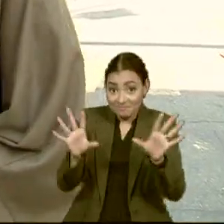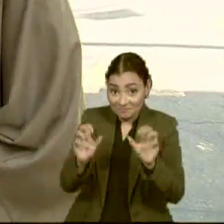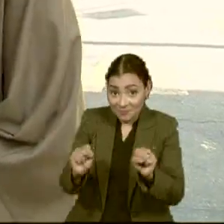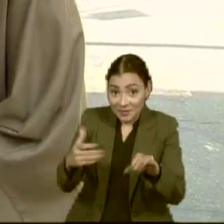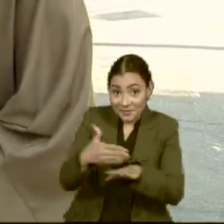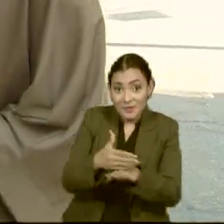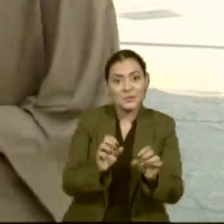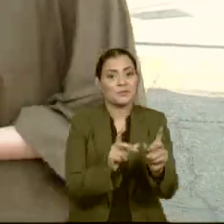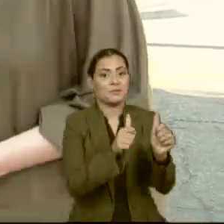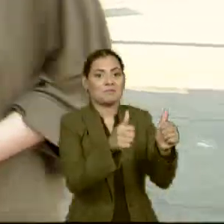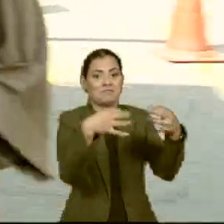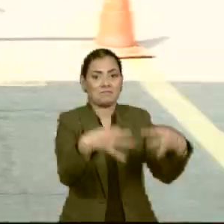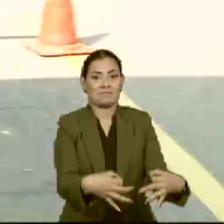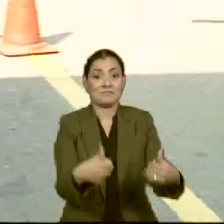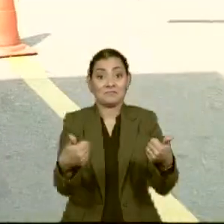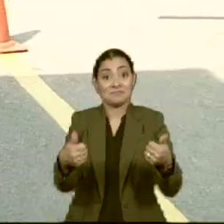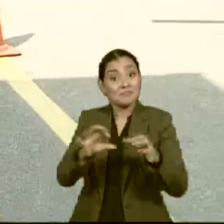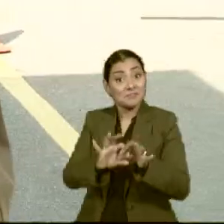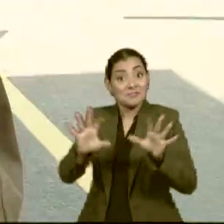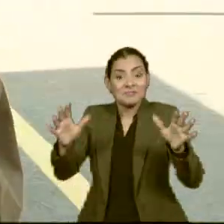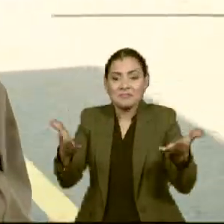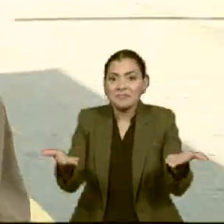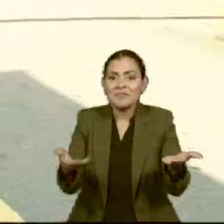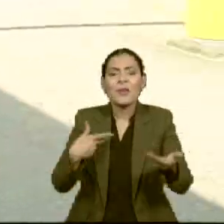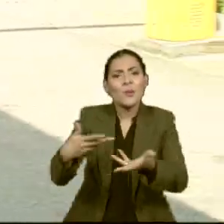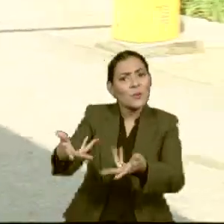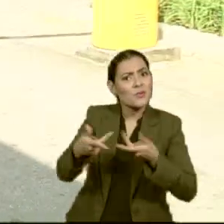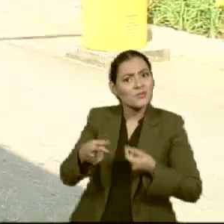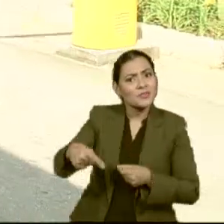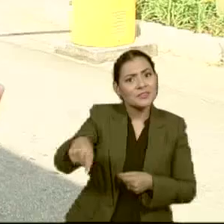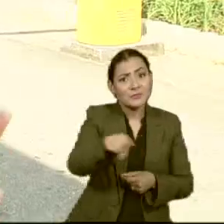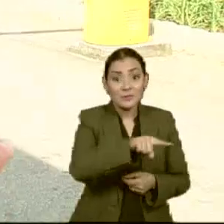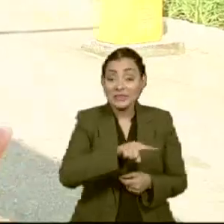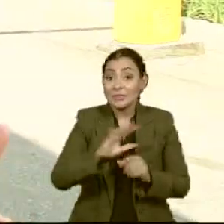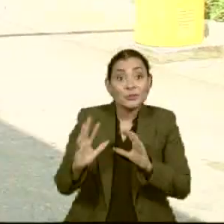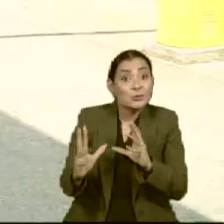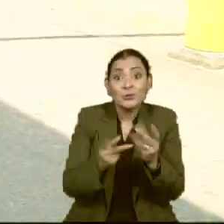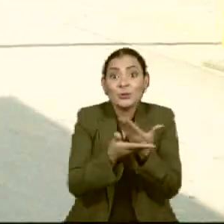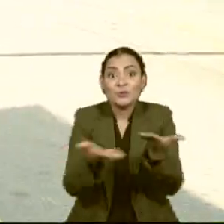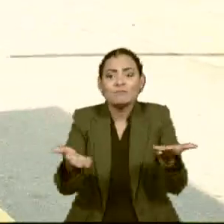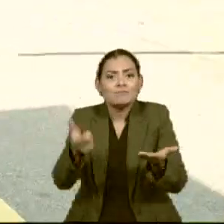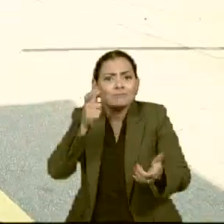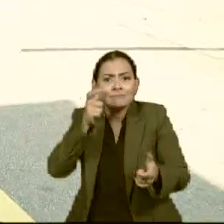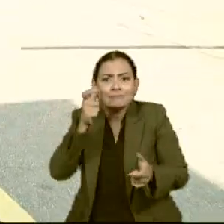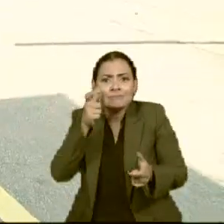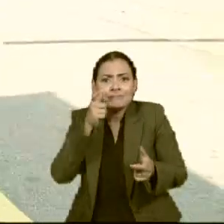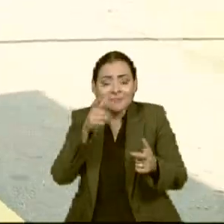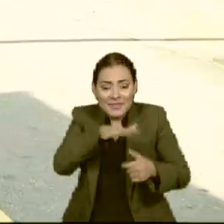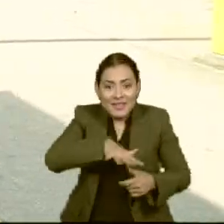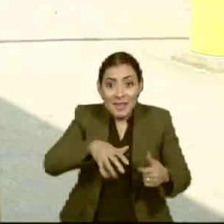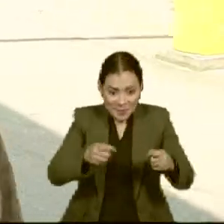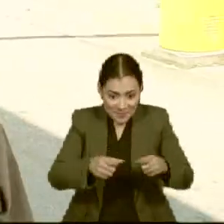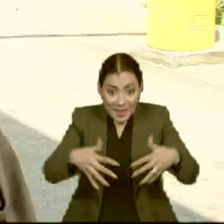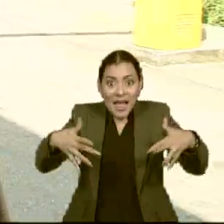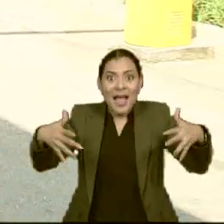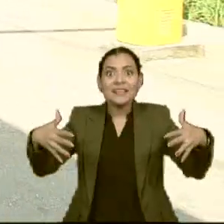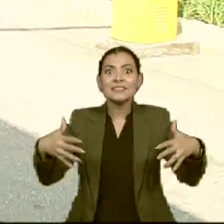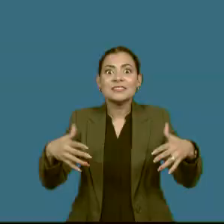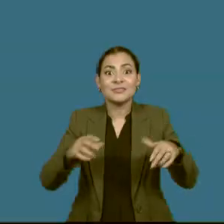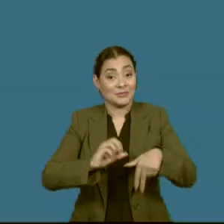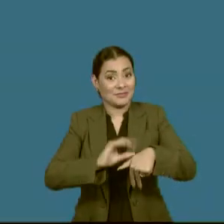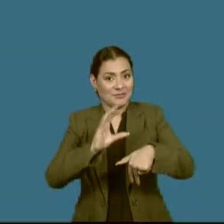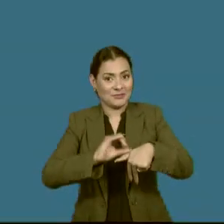Liberada? Ok, certinho. Liberada. Então eu convido agora a todos vocês para conhecer um pouco desse mundo mágico que é a nossa